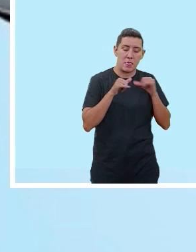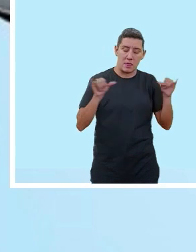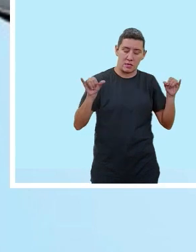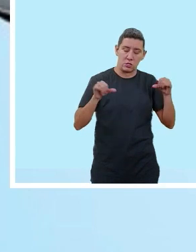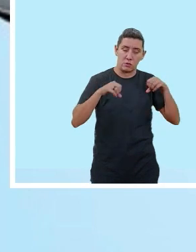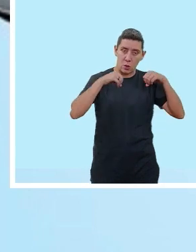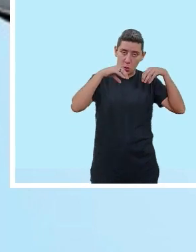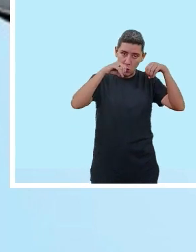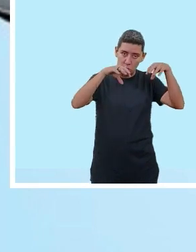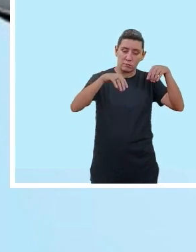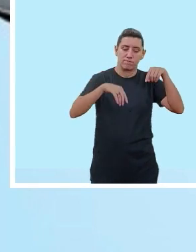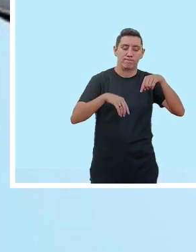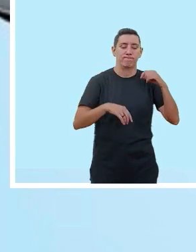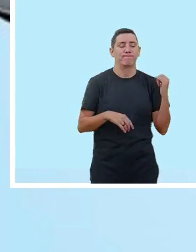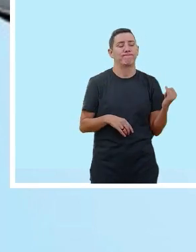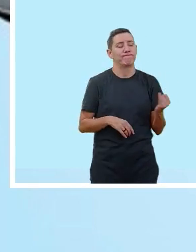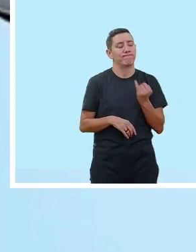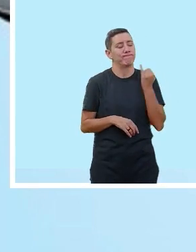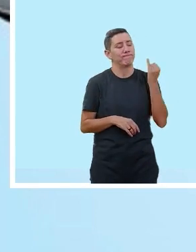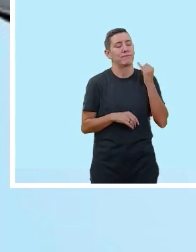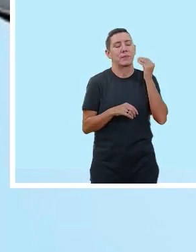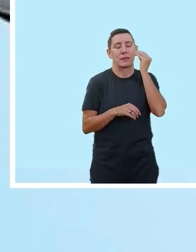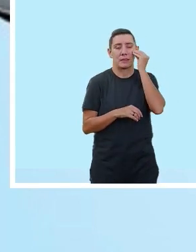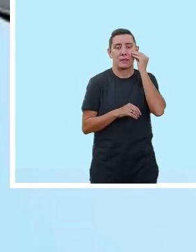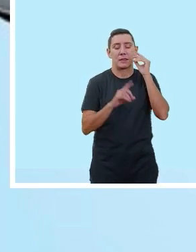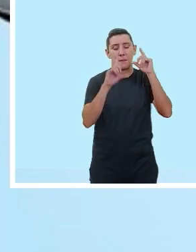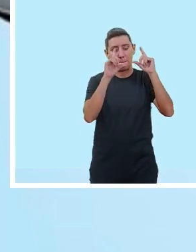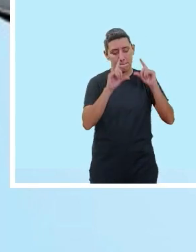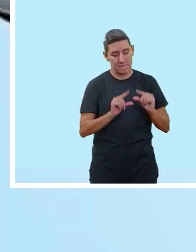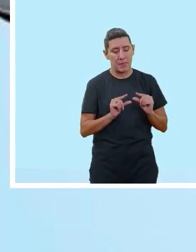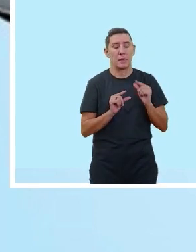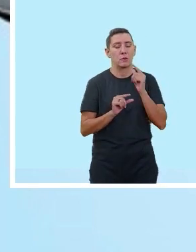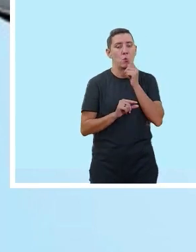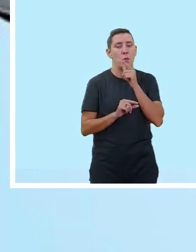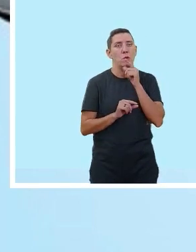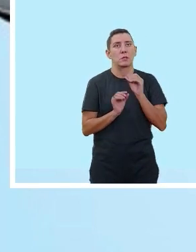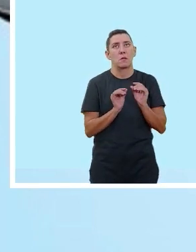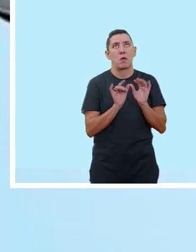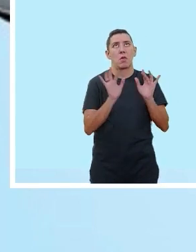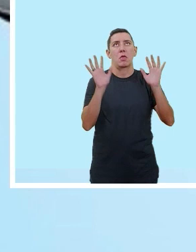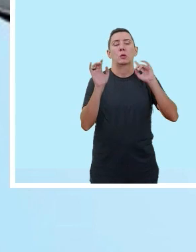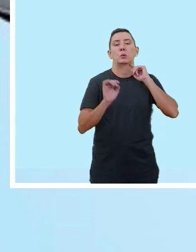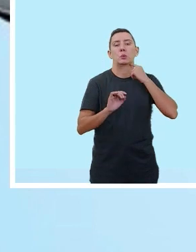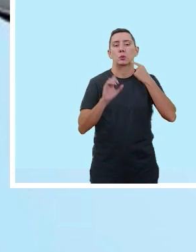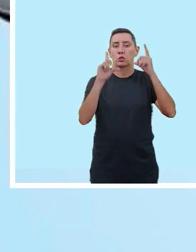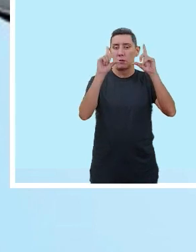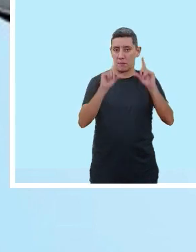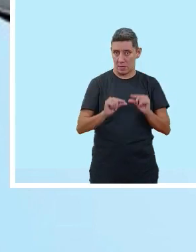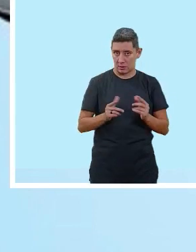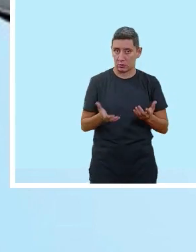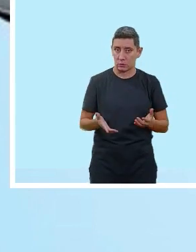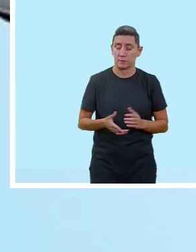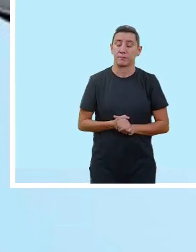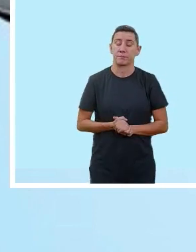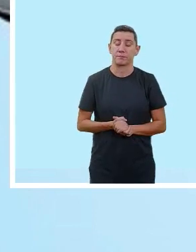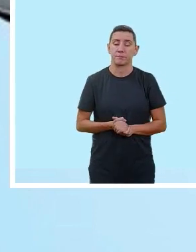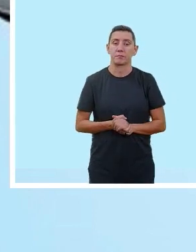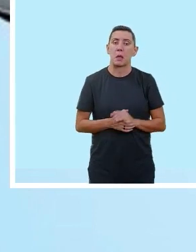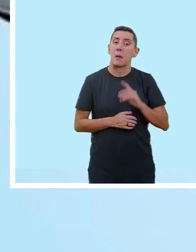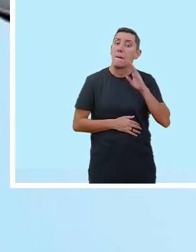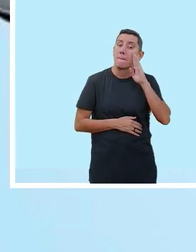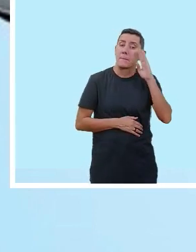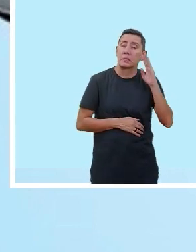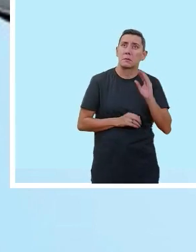importante na questão de se atingir as metas de neutralidade de carbono, tá? Então, aqui